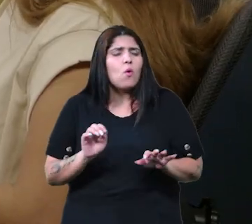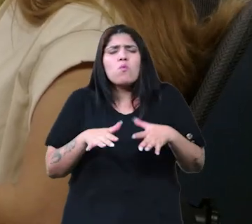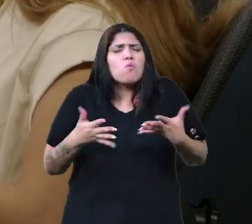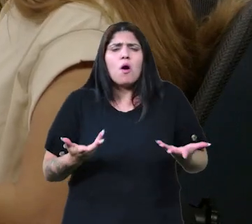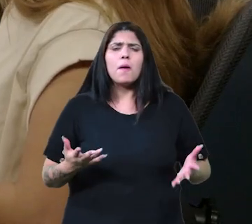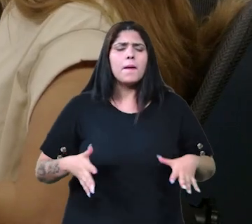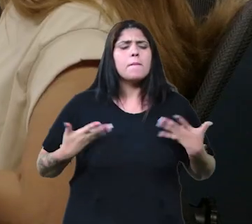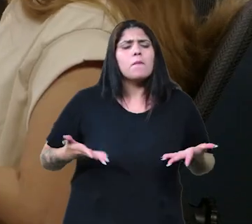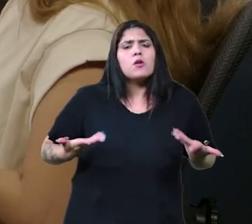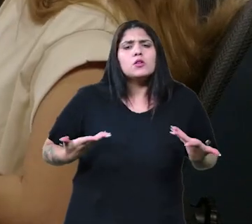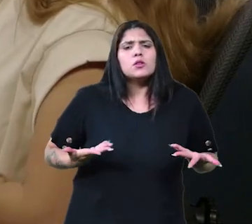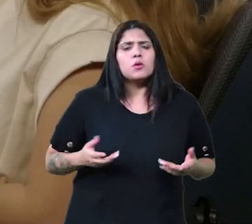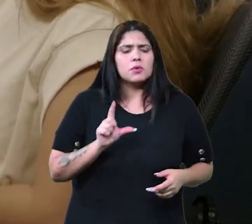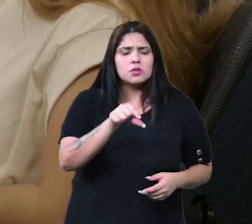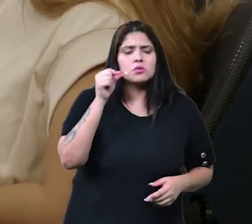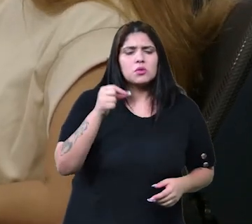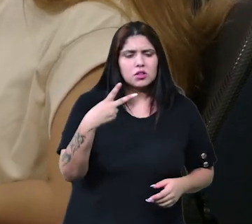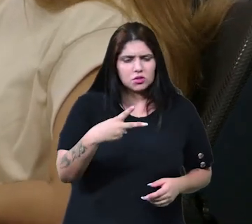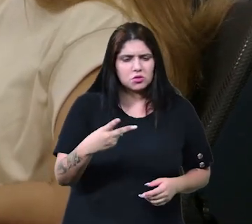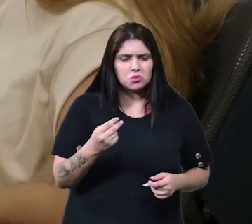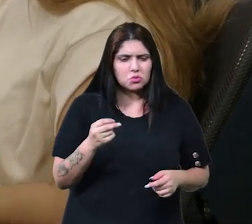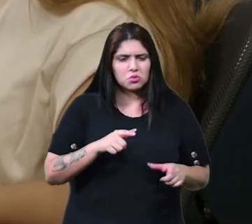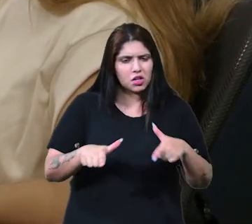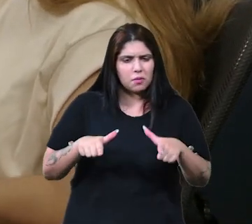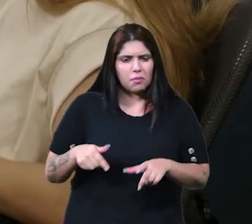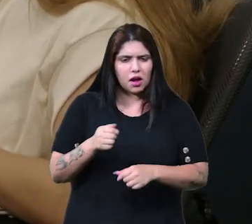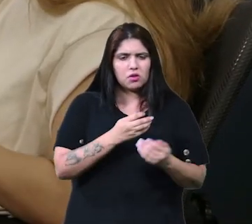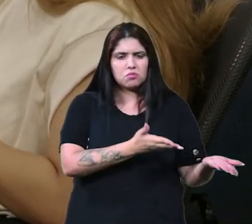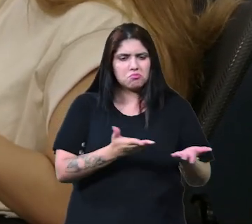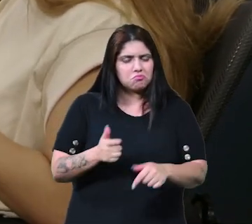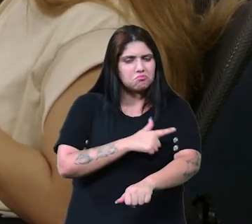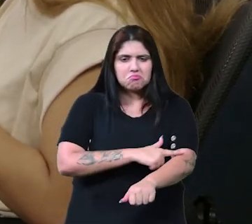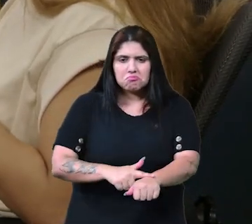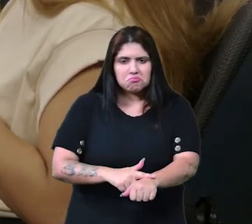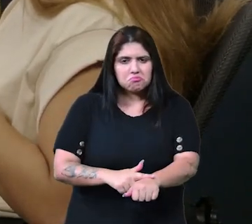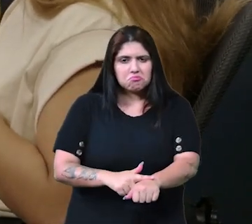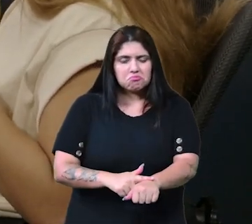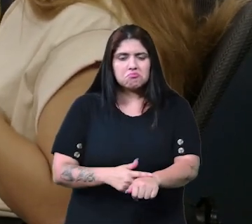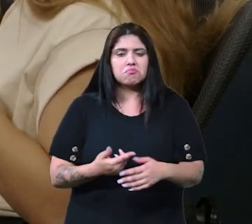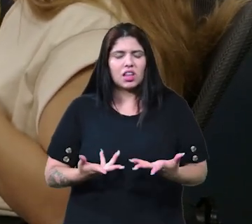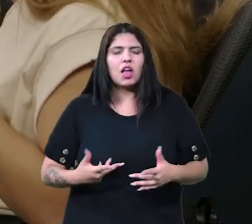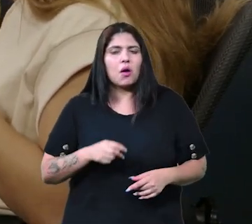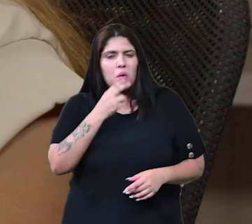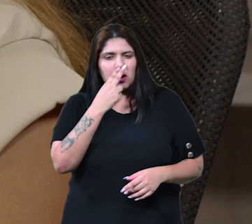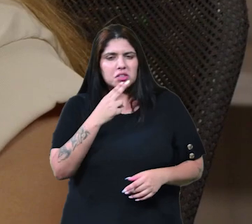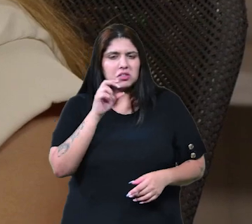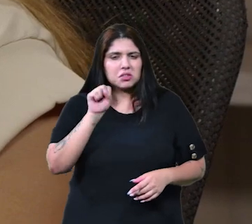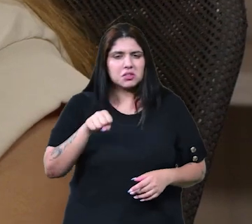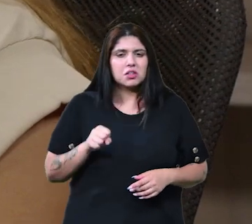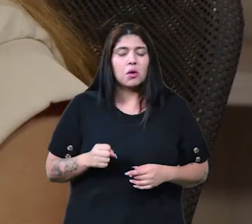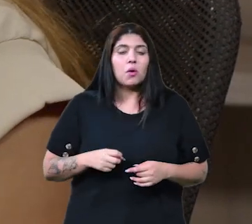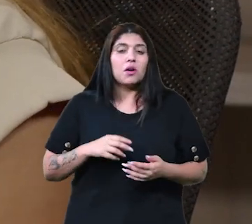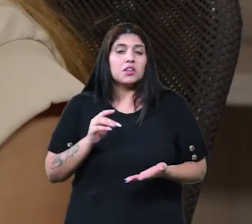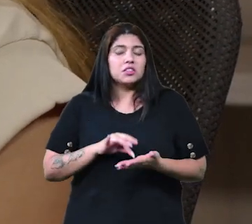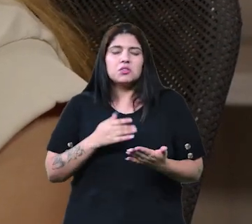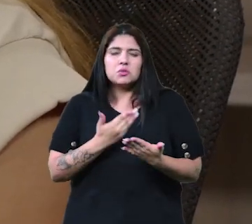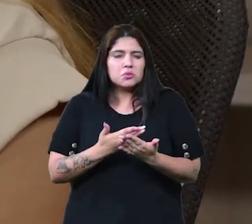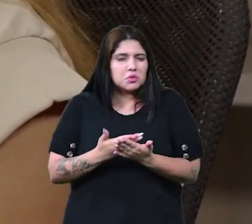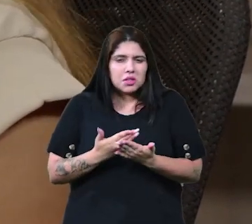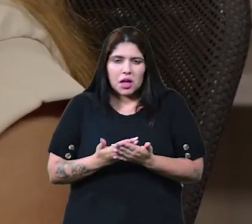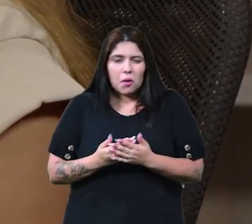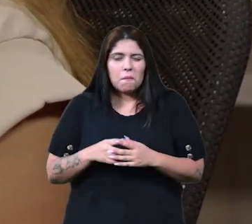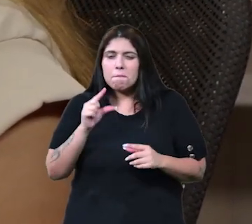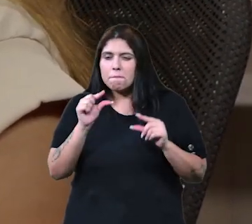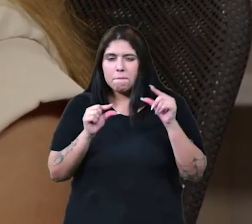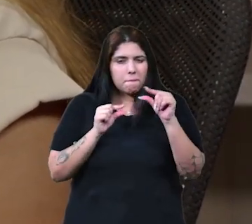Acho que acho que é justamente o fato da gente estudar um pouquinho de tudo e a gente entender melhor.